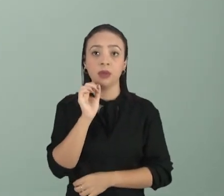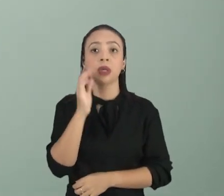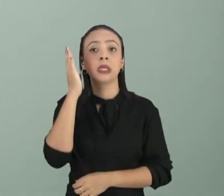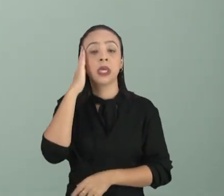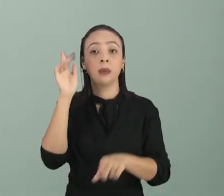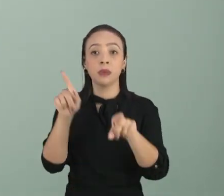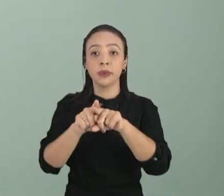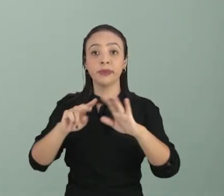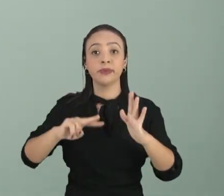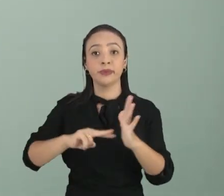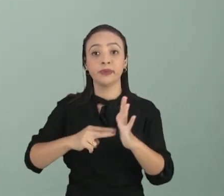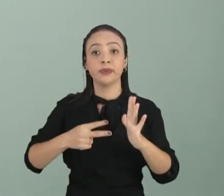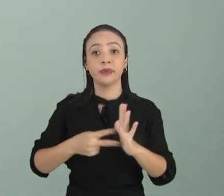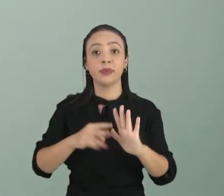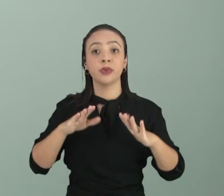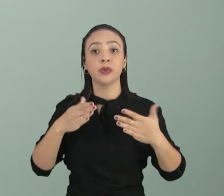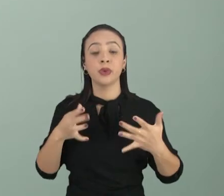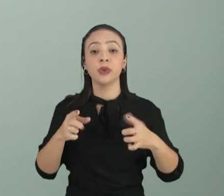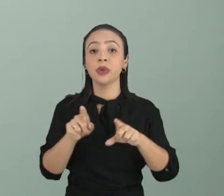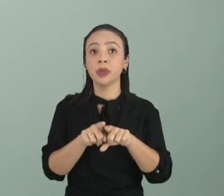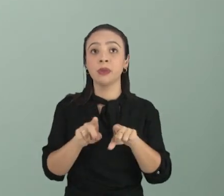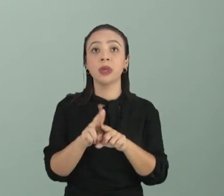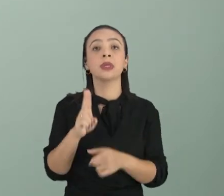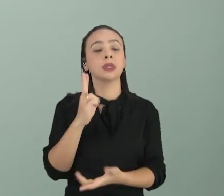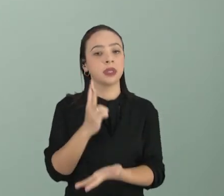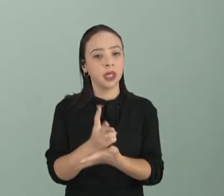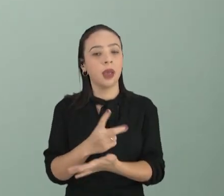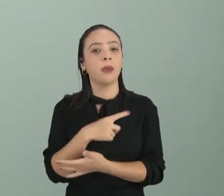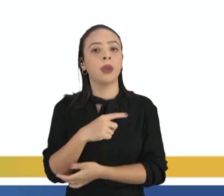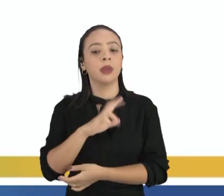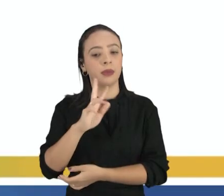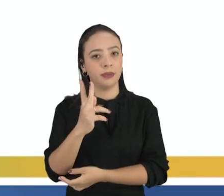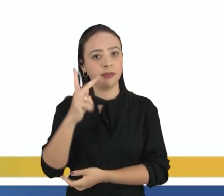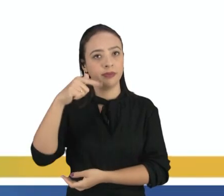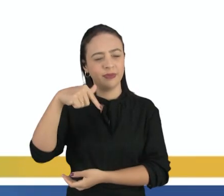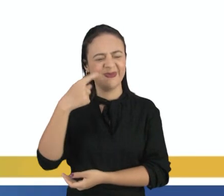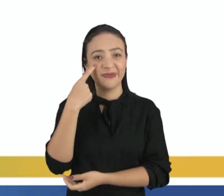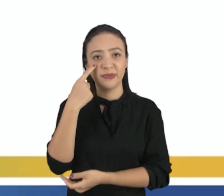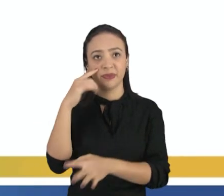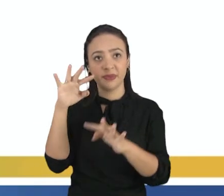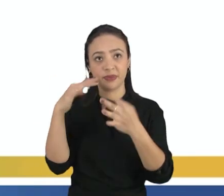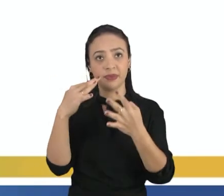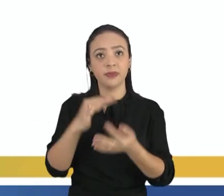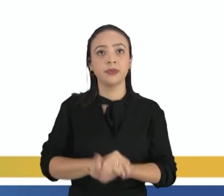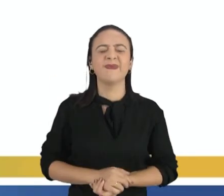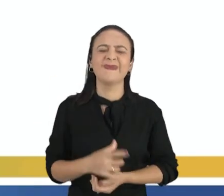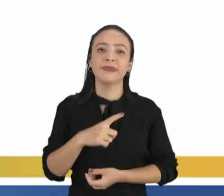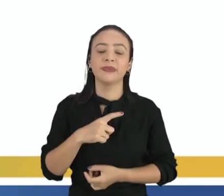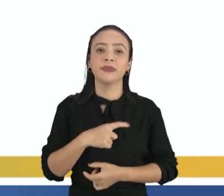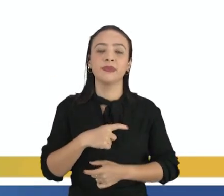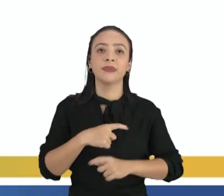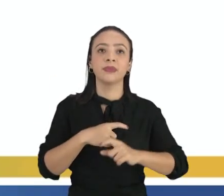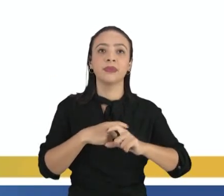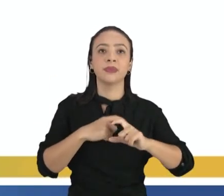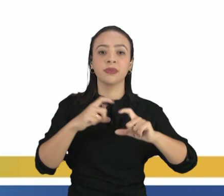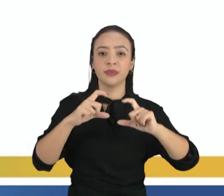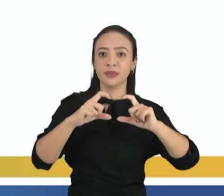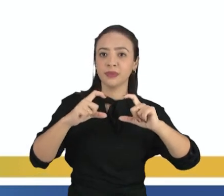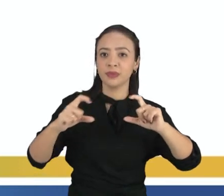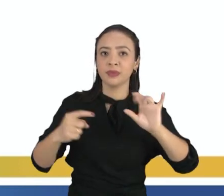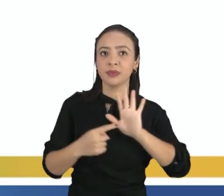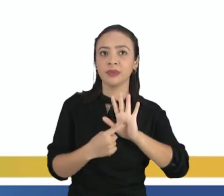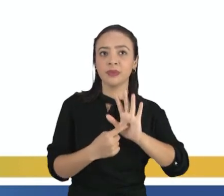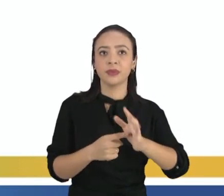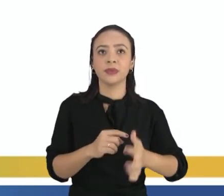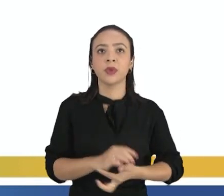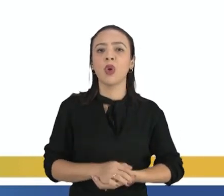eles significam e que eles são colocados nas HQs. Olhem só, gente, nessa tirinha que aparece para vocês. Onde